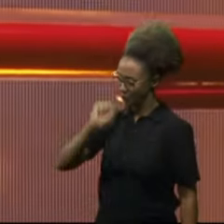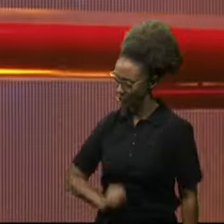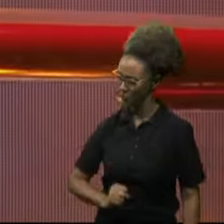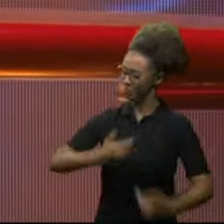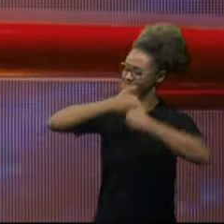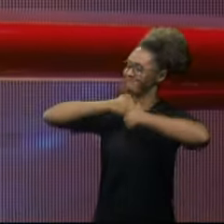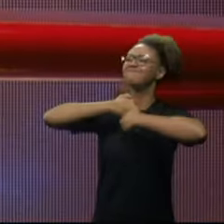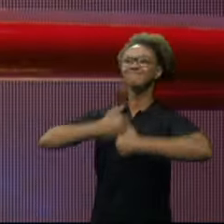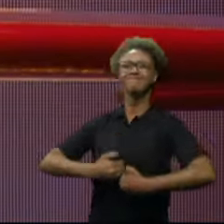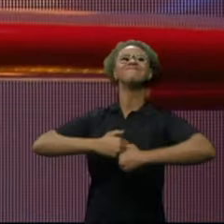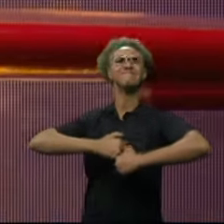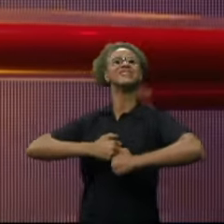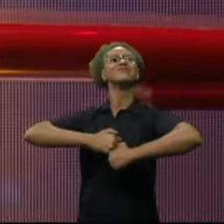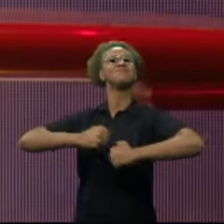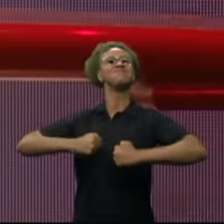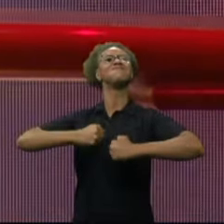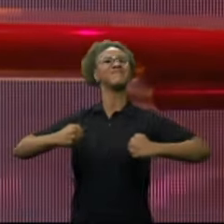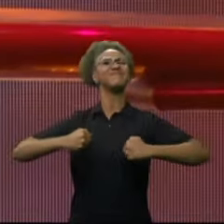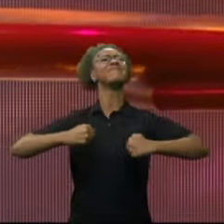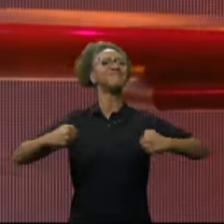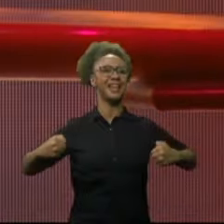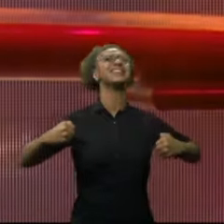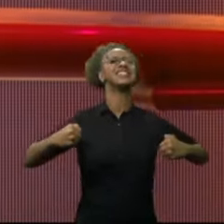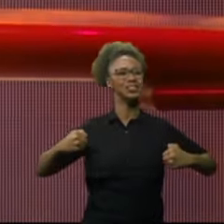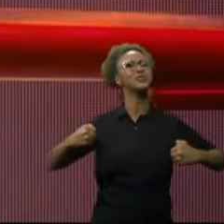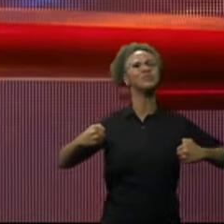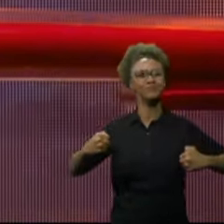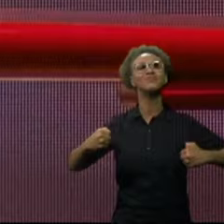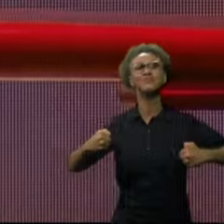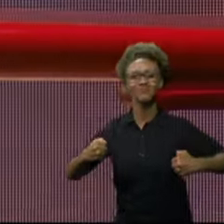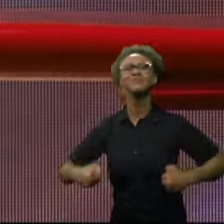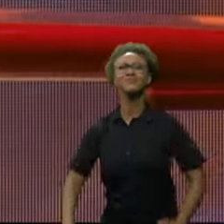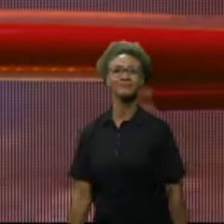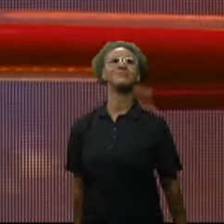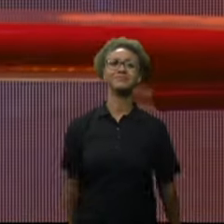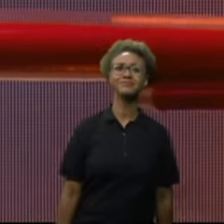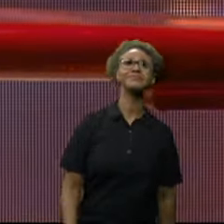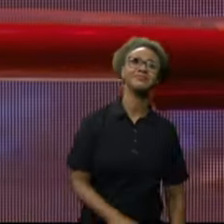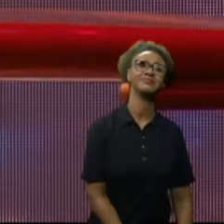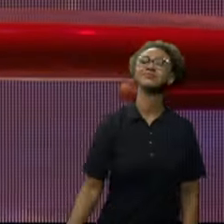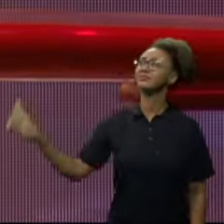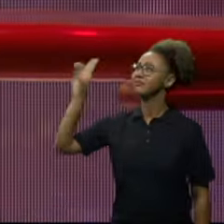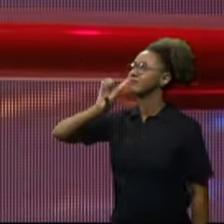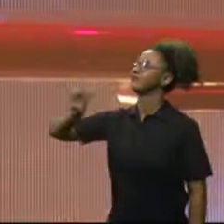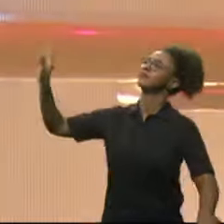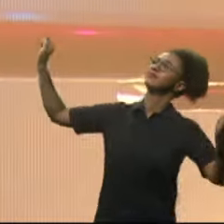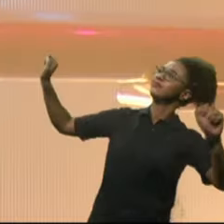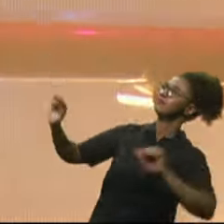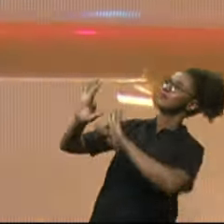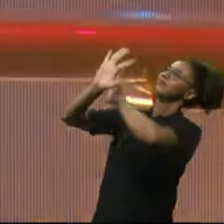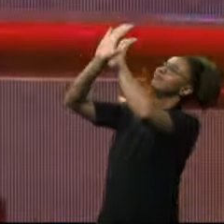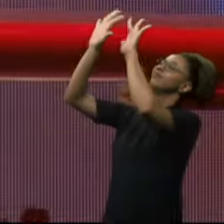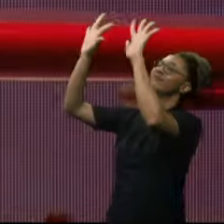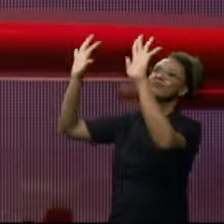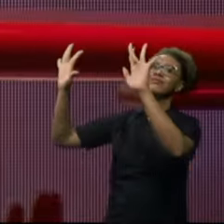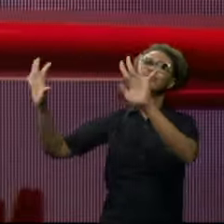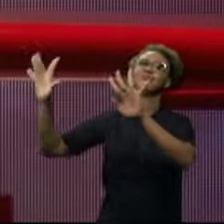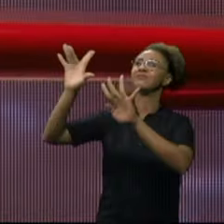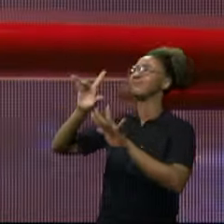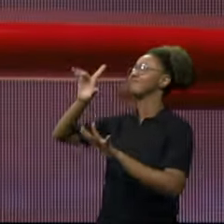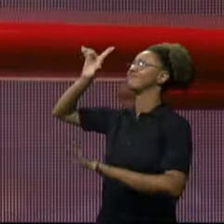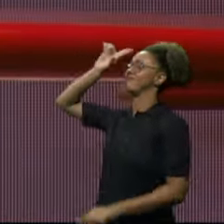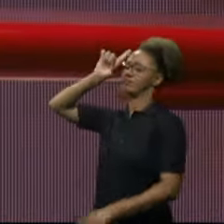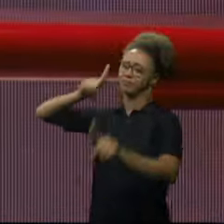dividir alma ir espírito levantou só vai declarar sua